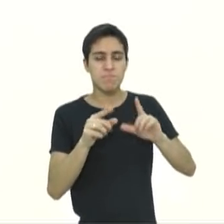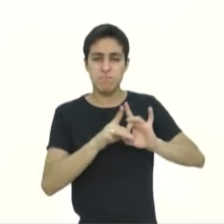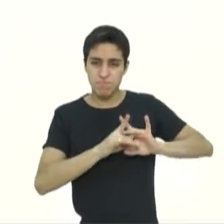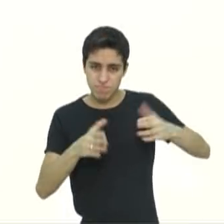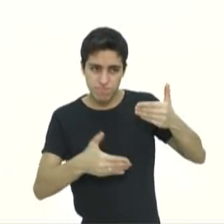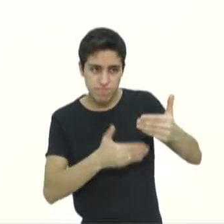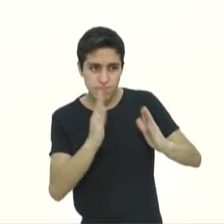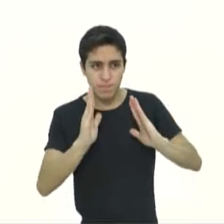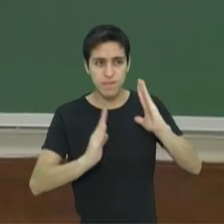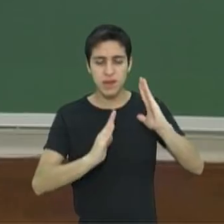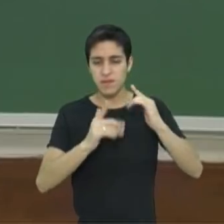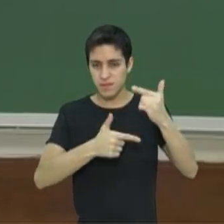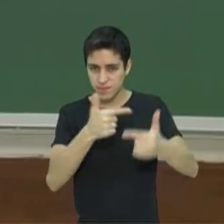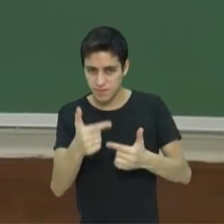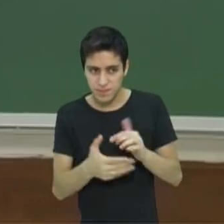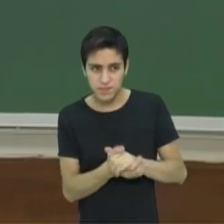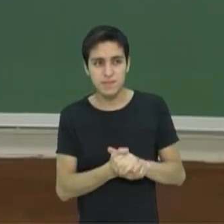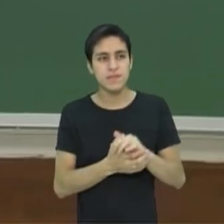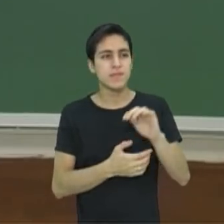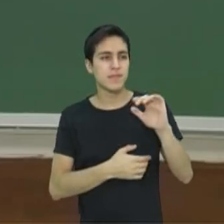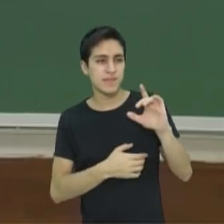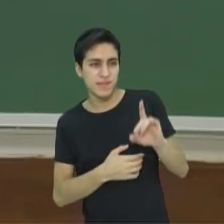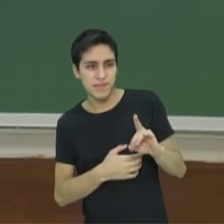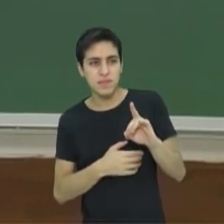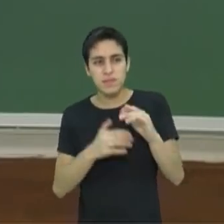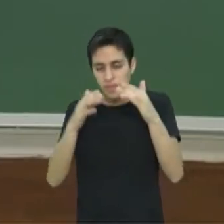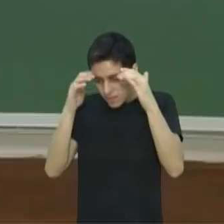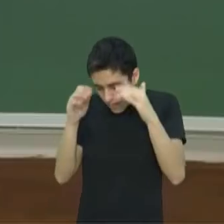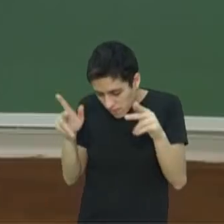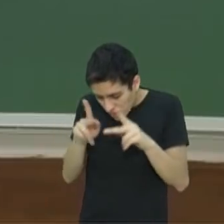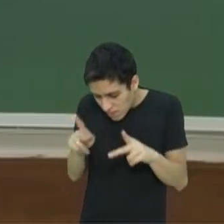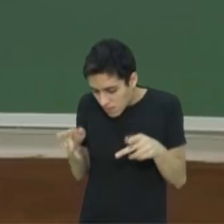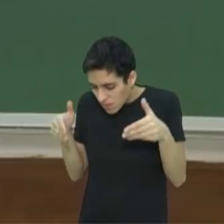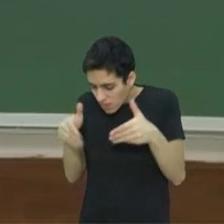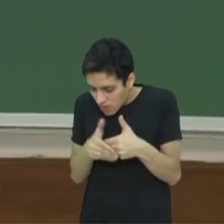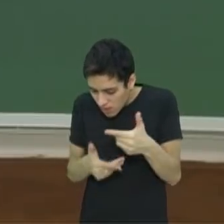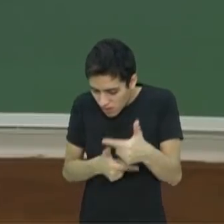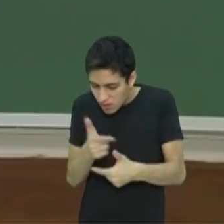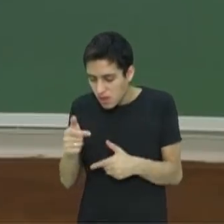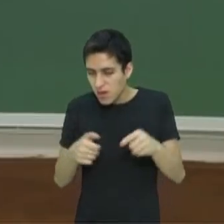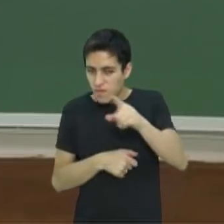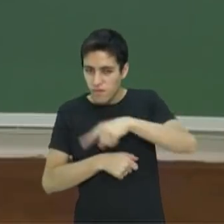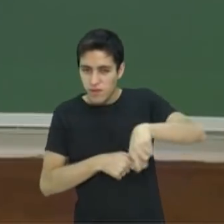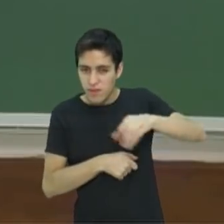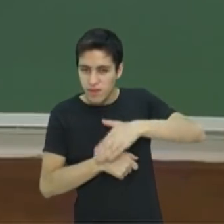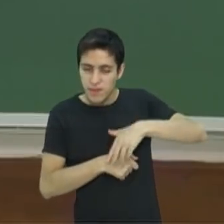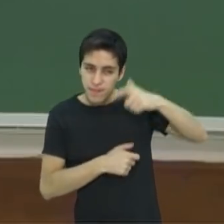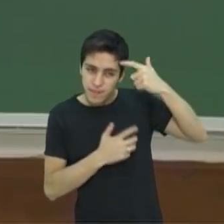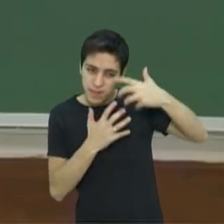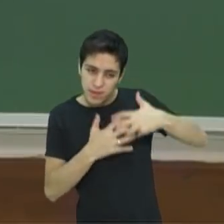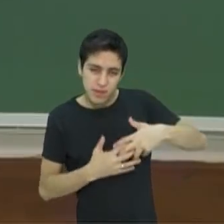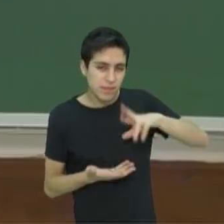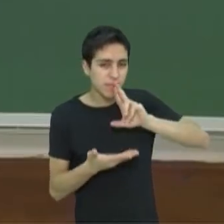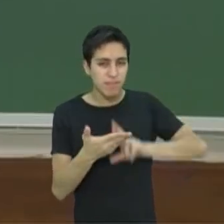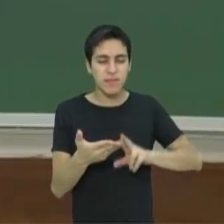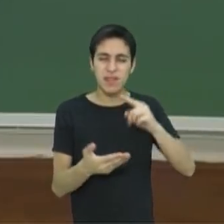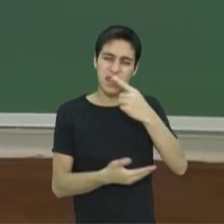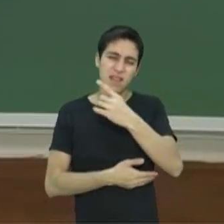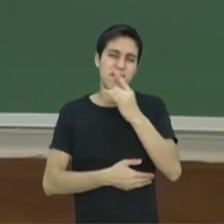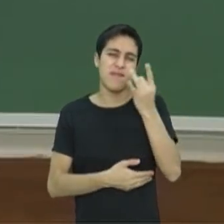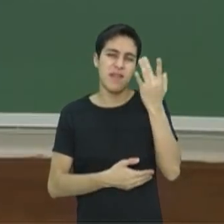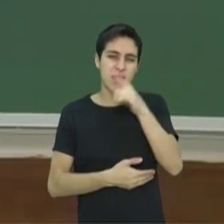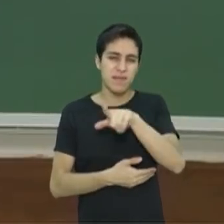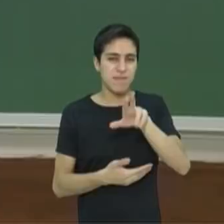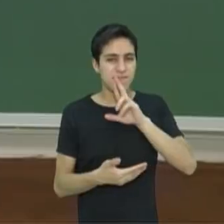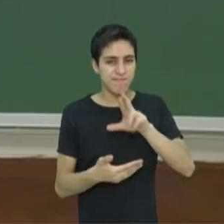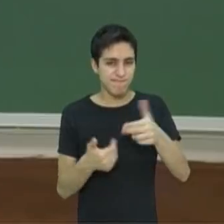Resistência pacífica e recusa a trabalhar. Vocês vão ter uns minutinhos aí para pensar e responder. Essa fácil, eu já retorno aqui com vocês com